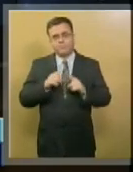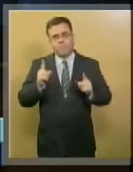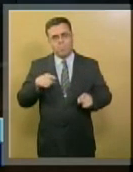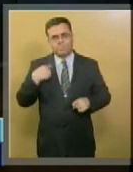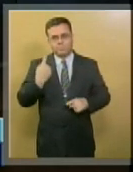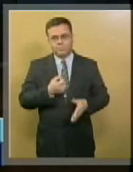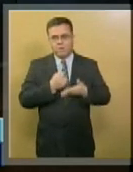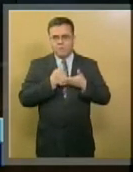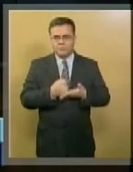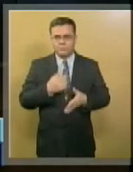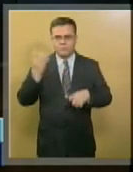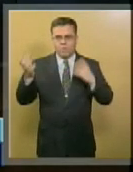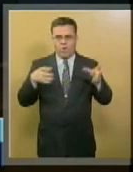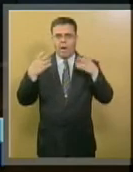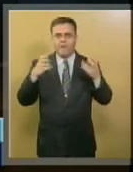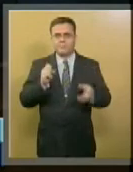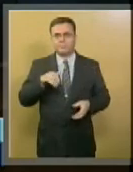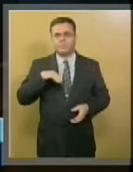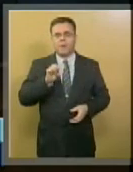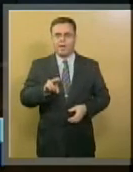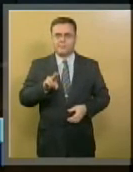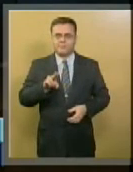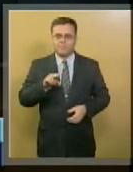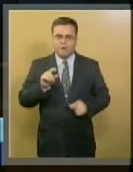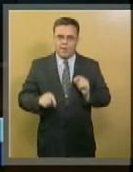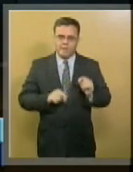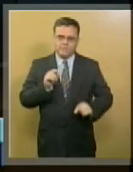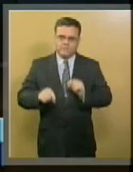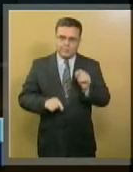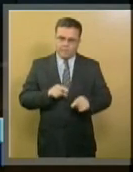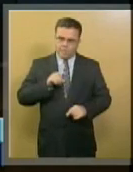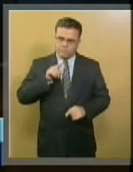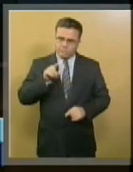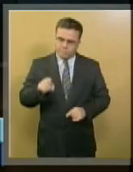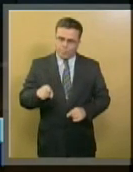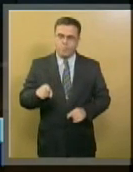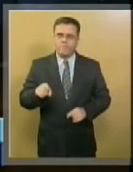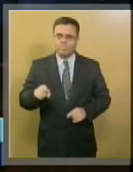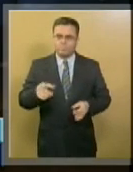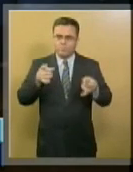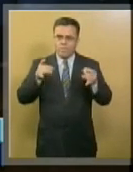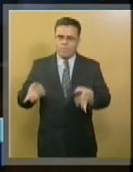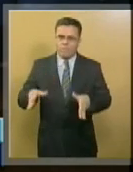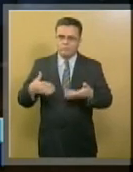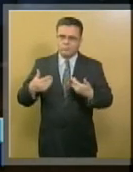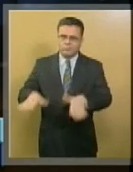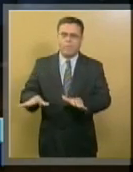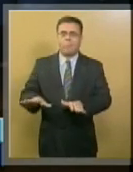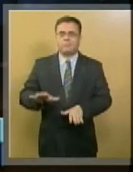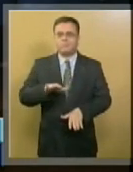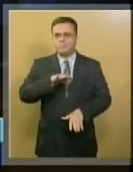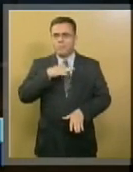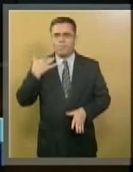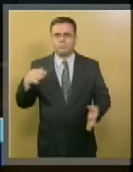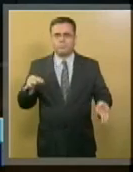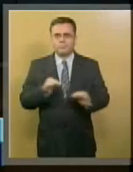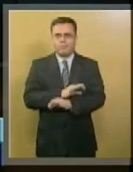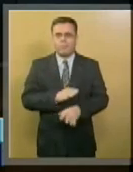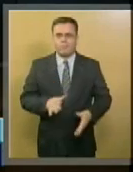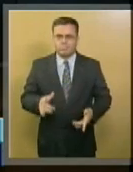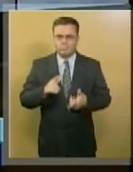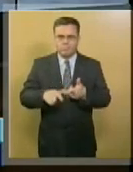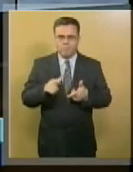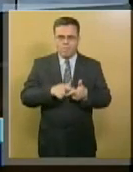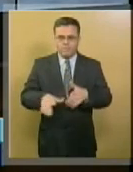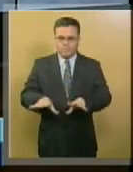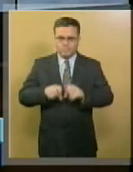socorro da SAMU, do guincho, mas acontece que o corpo do animal fica no acostamento para causar novos acidentes e para gerar outros problemas de